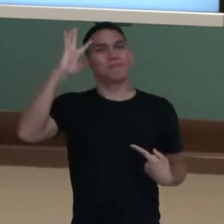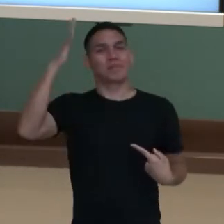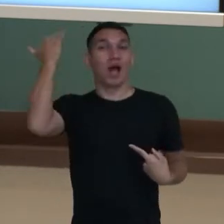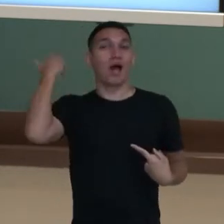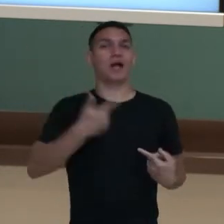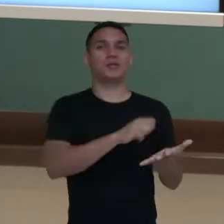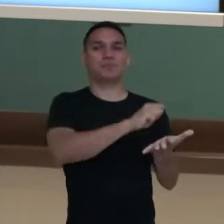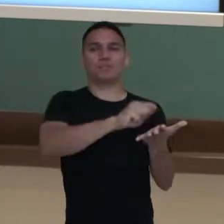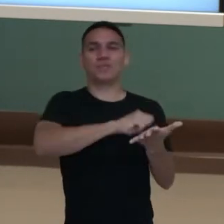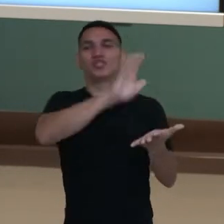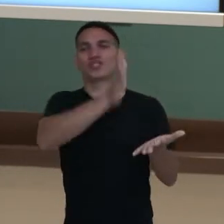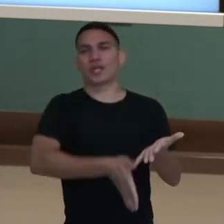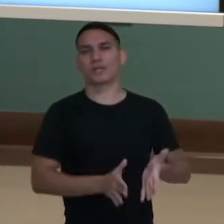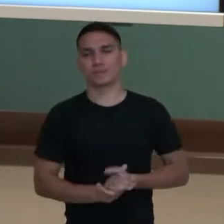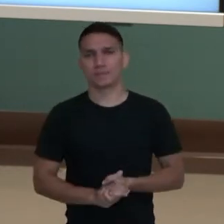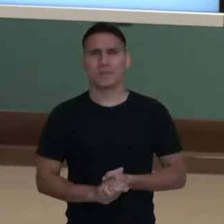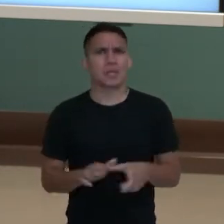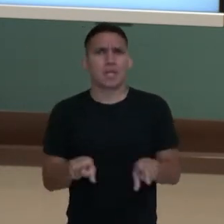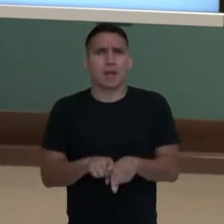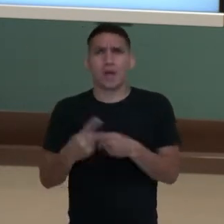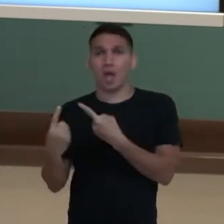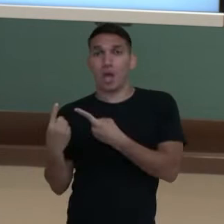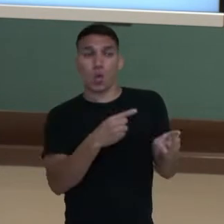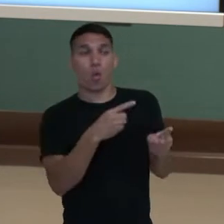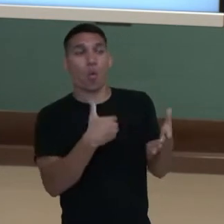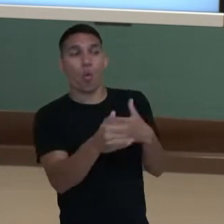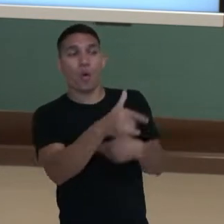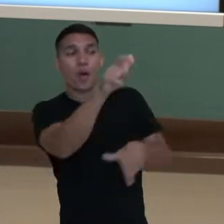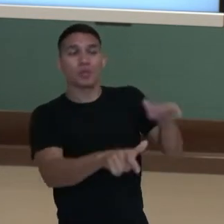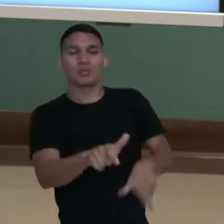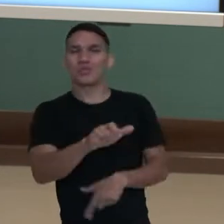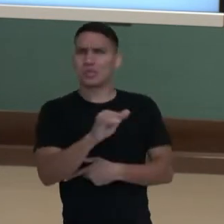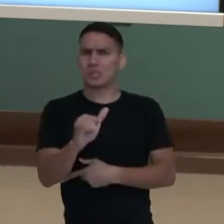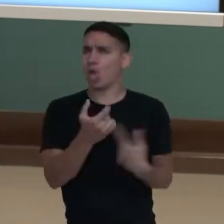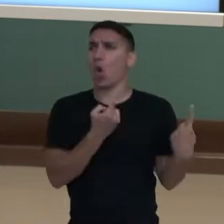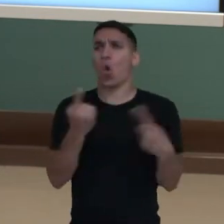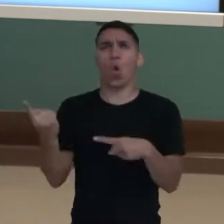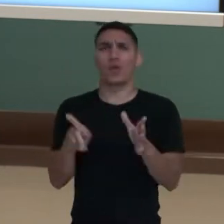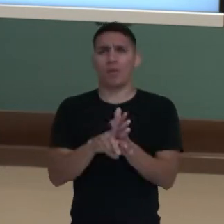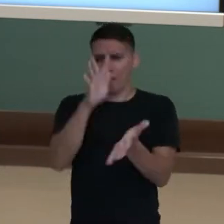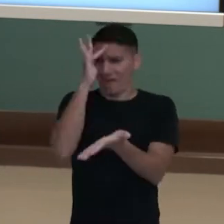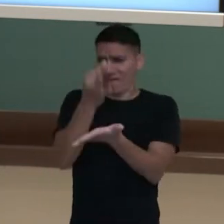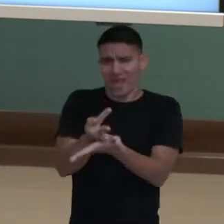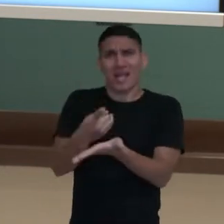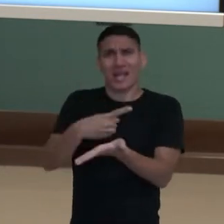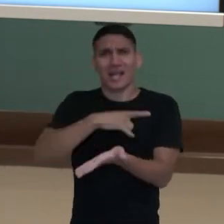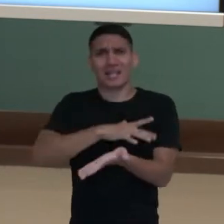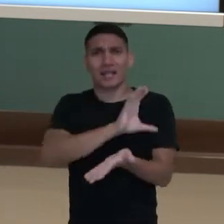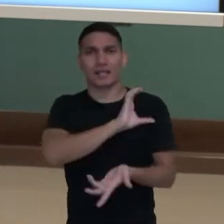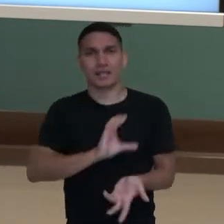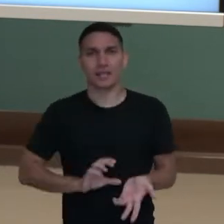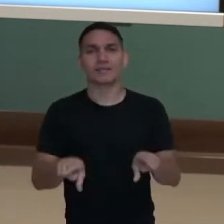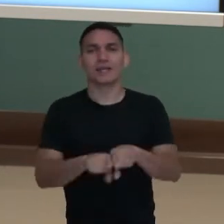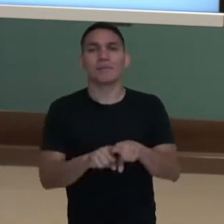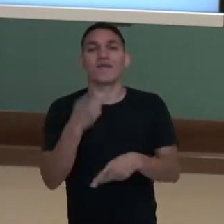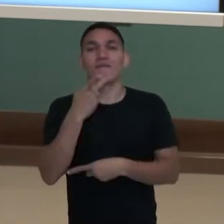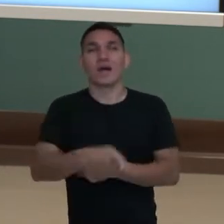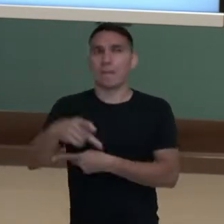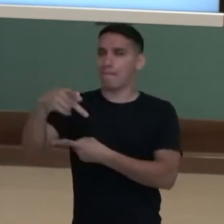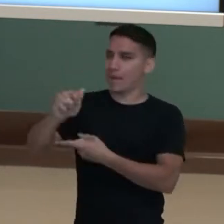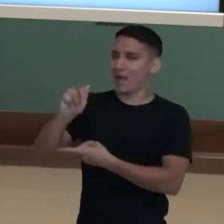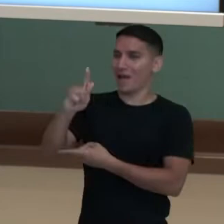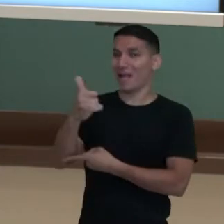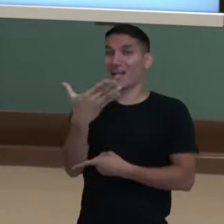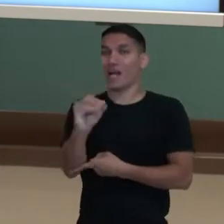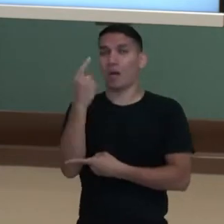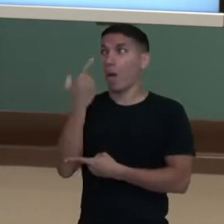escrito. O combate a qualquer um que se opusesse à fé cristã e fosse considerado pagão. Então, ó, tem uma imagem ali de